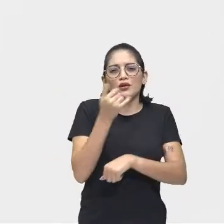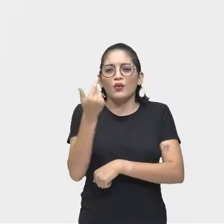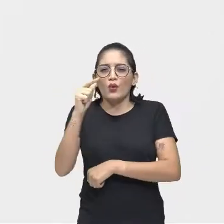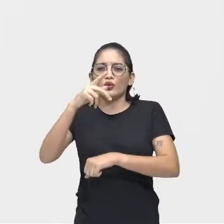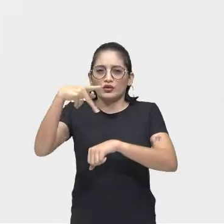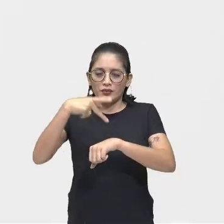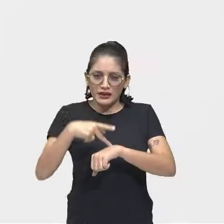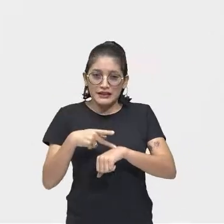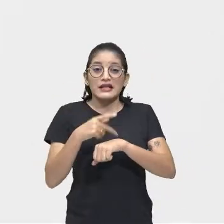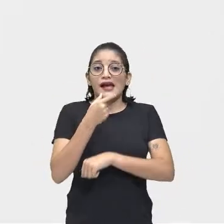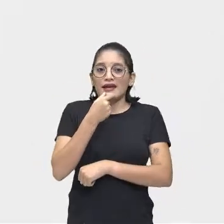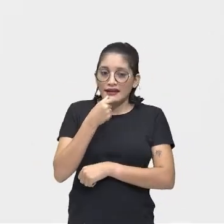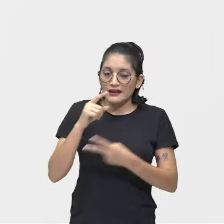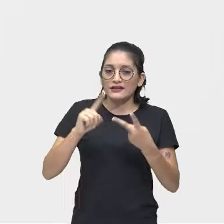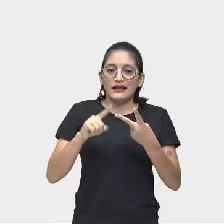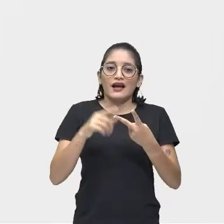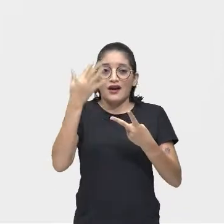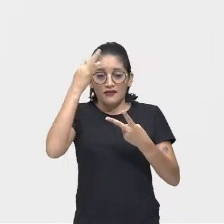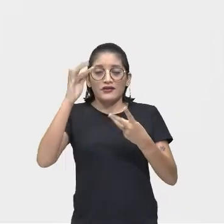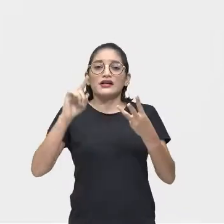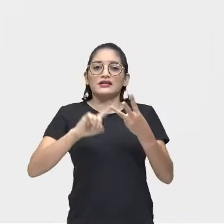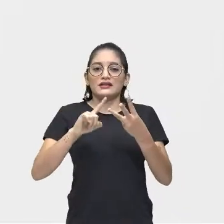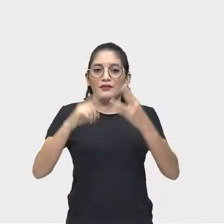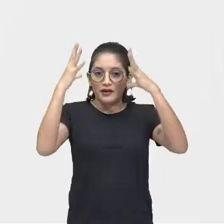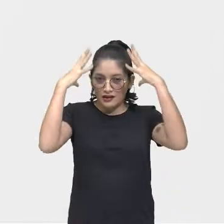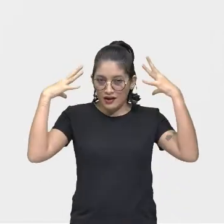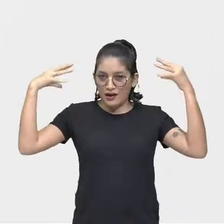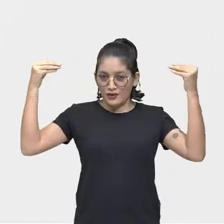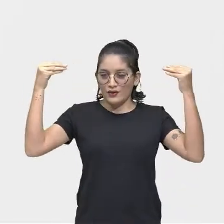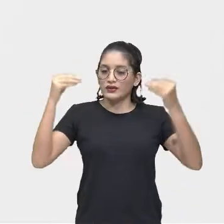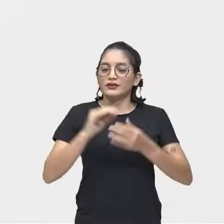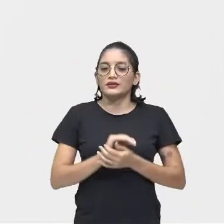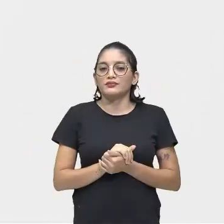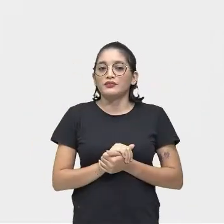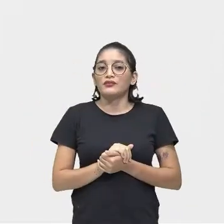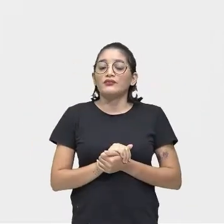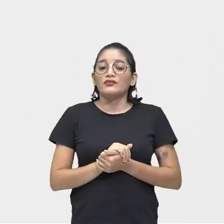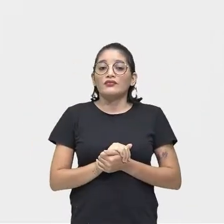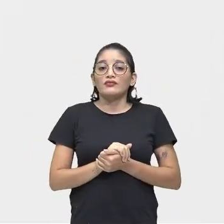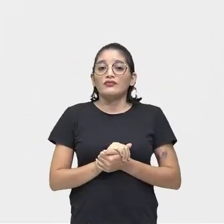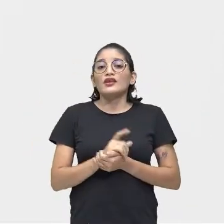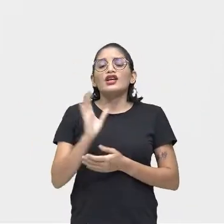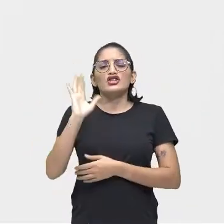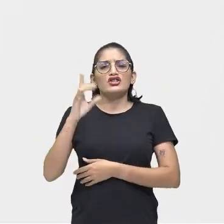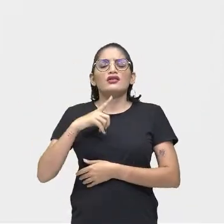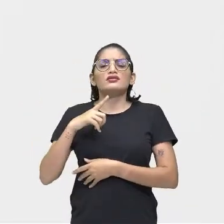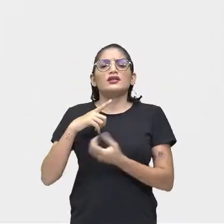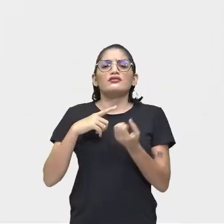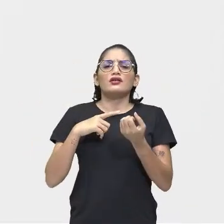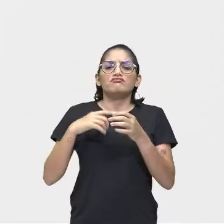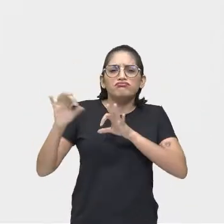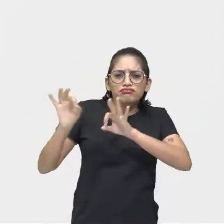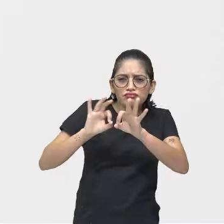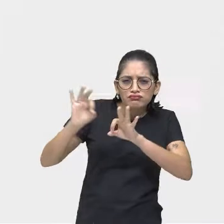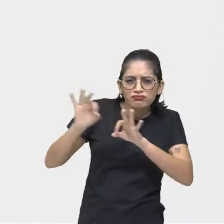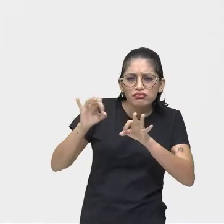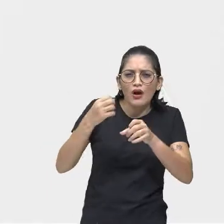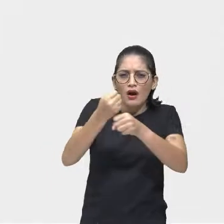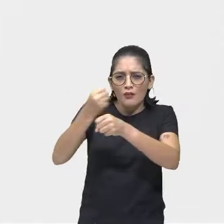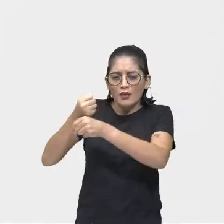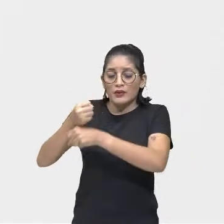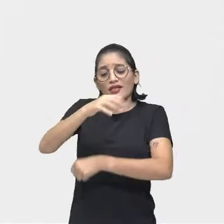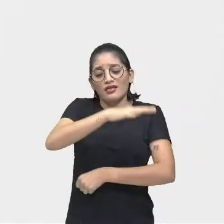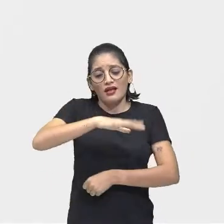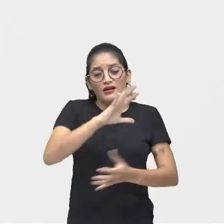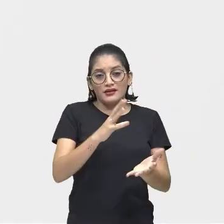a França e a Holanda, que inclusive já havia construído feitorias na colônia. Os bandeirantes